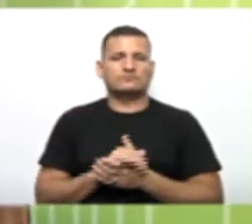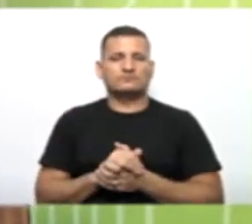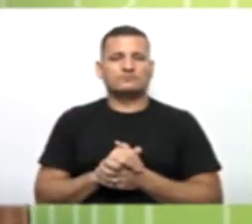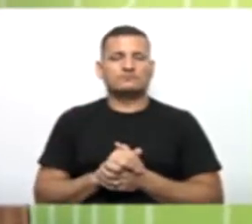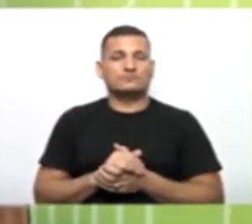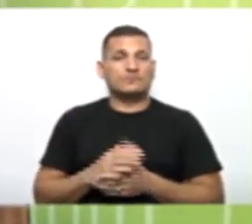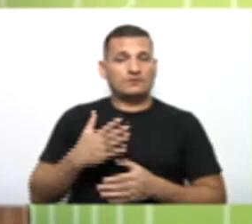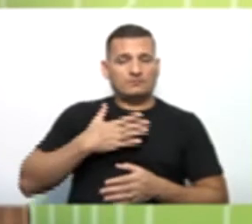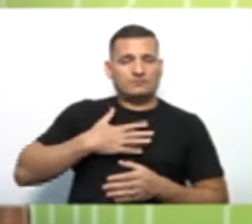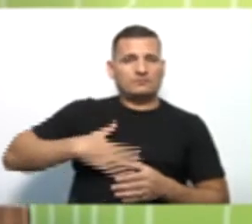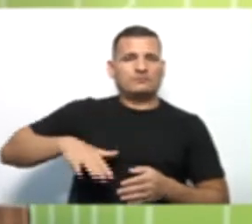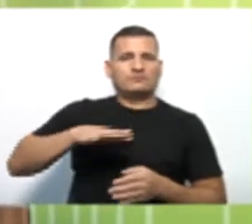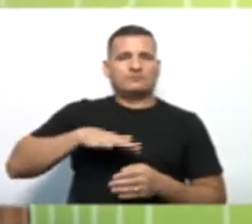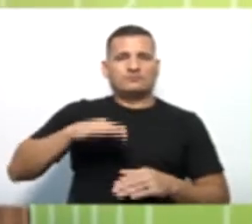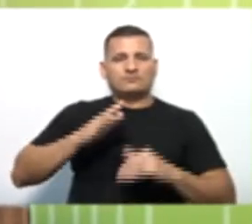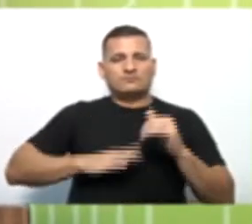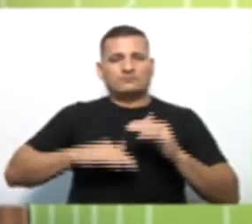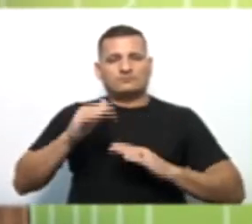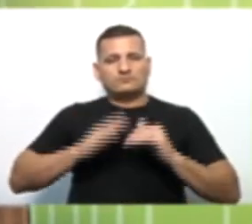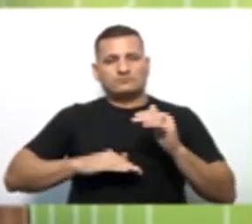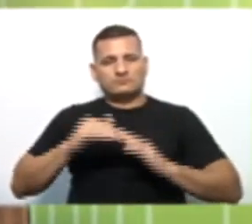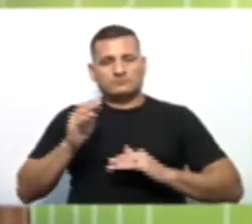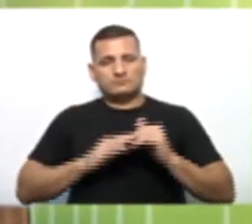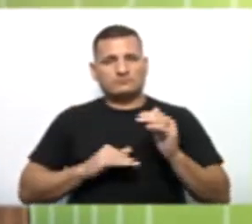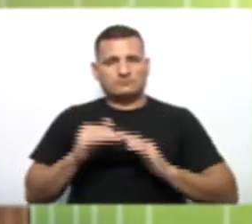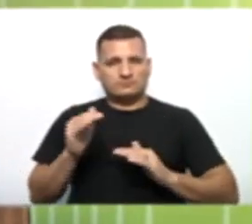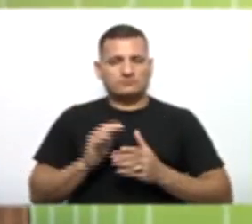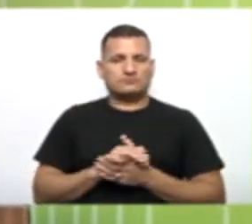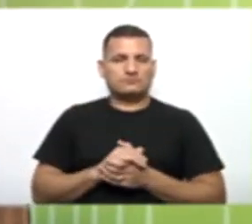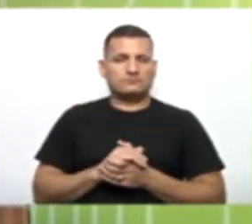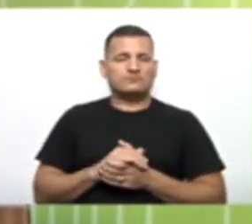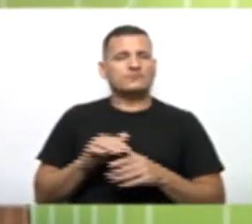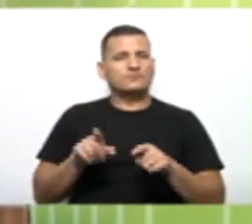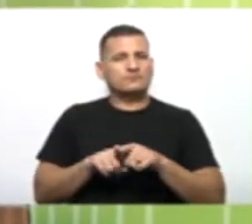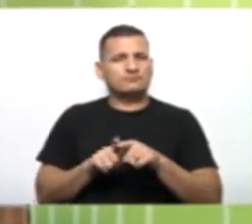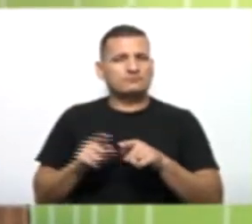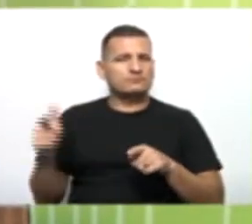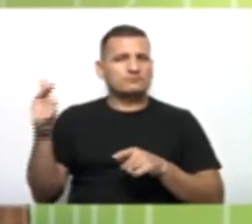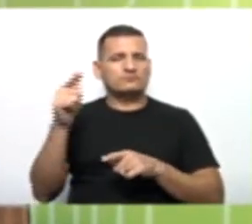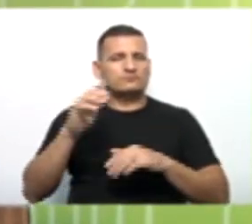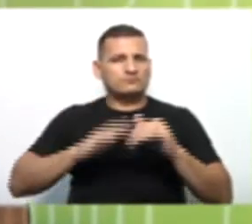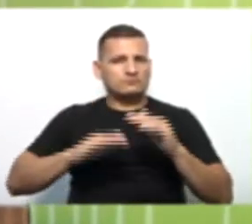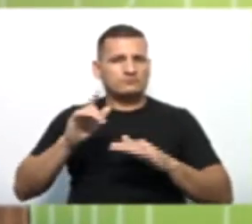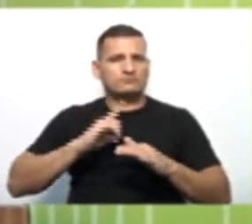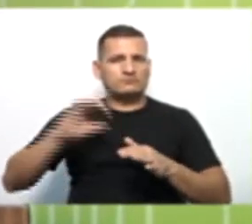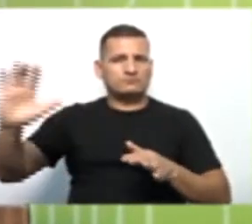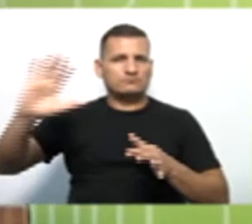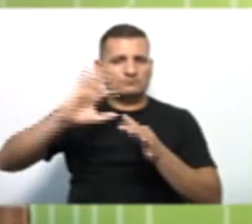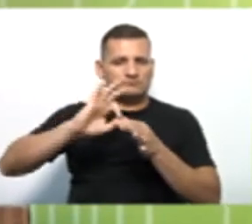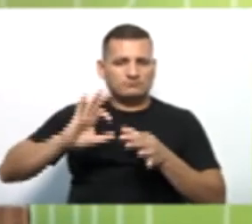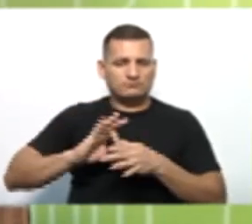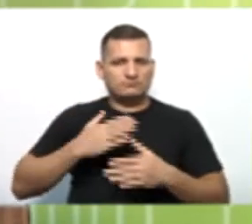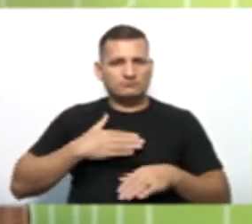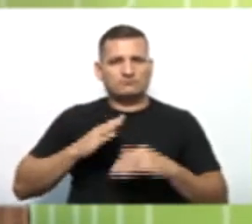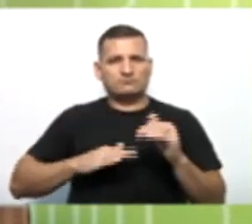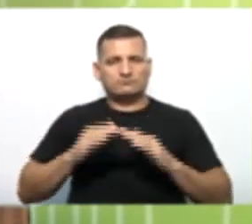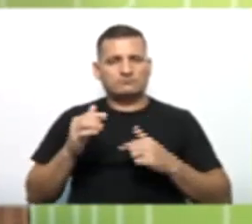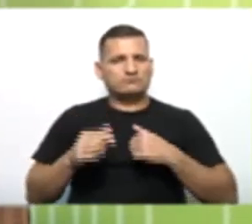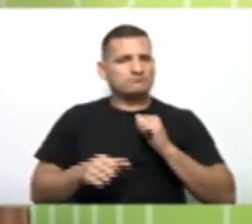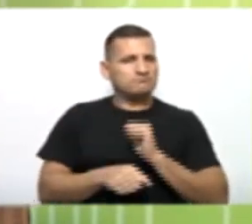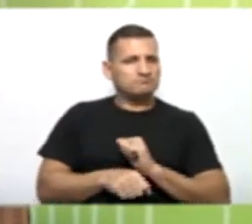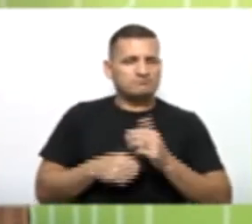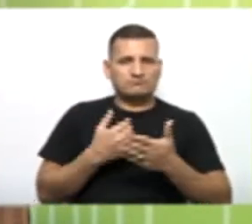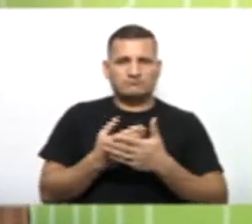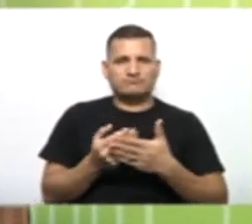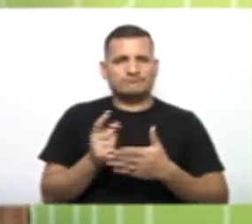do meu âmbito profissional e e e as profissões que dialogam com a minha profissão eu não posso parar de estudar né porque eu me